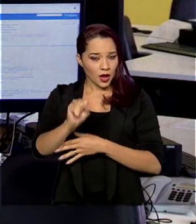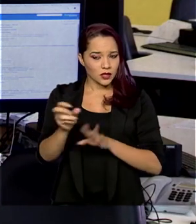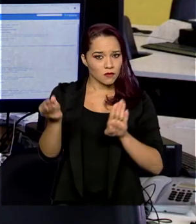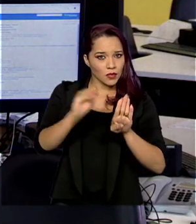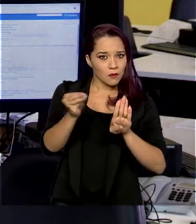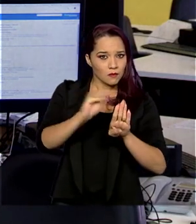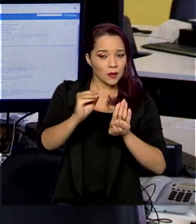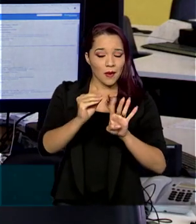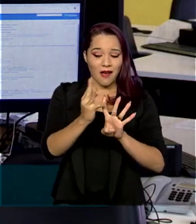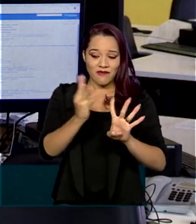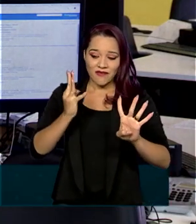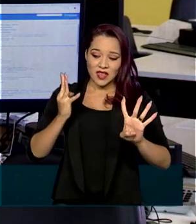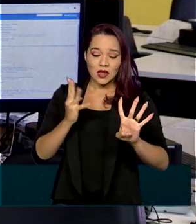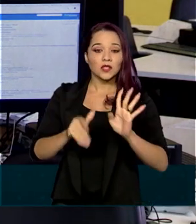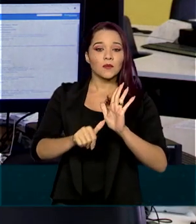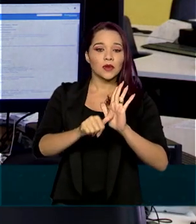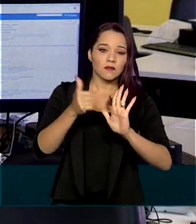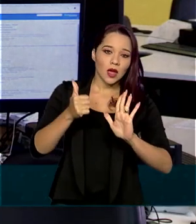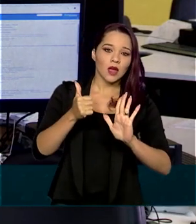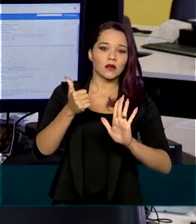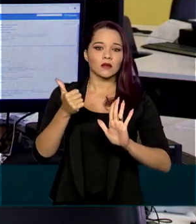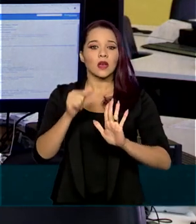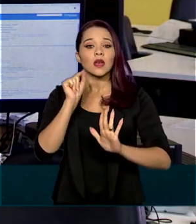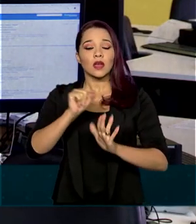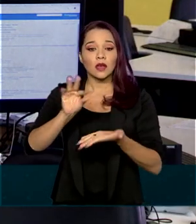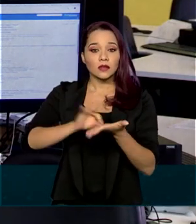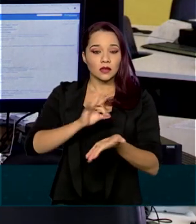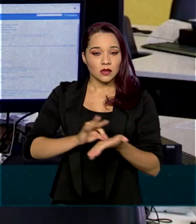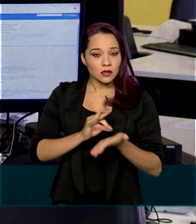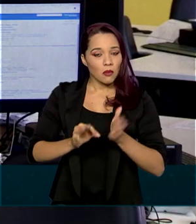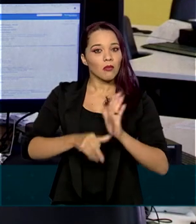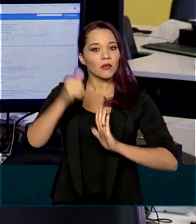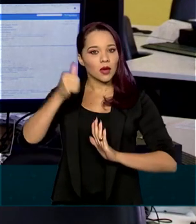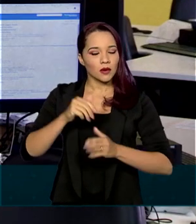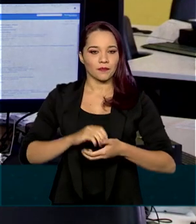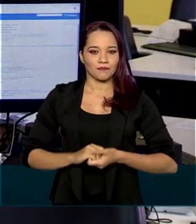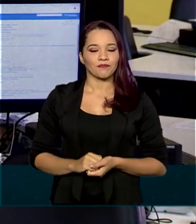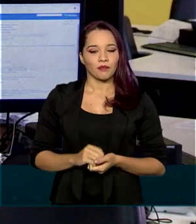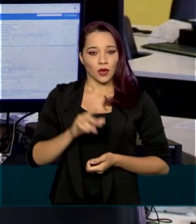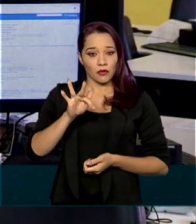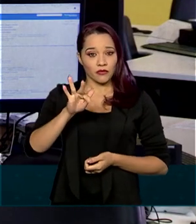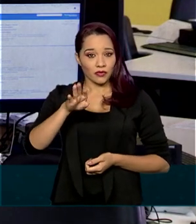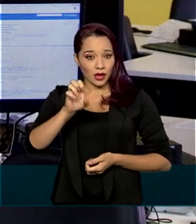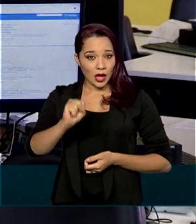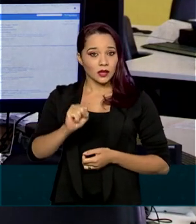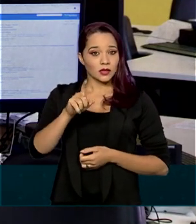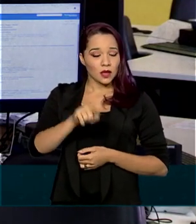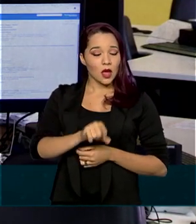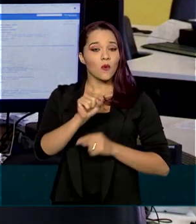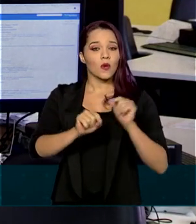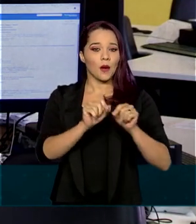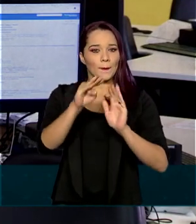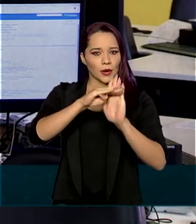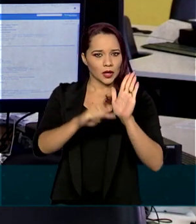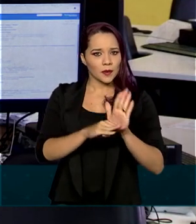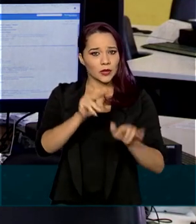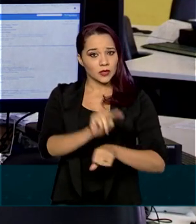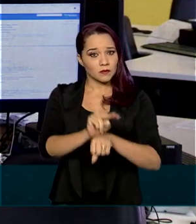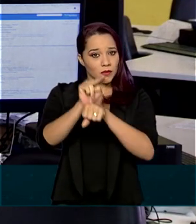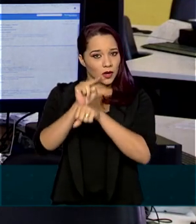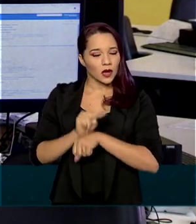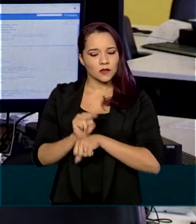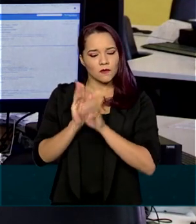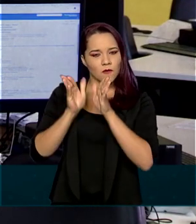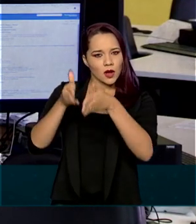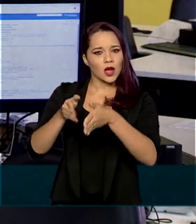será feita de acordo com a ordem da conclusão das inscrições. O FIES é um programa de financiamento voltado para